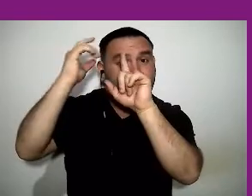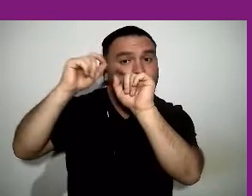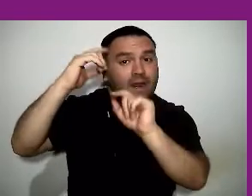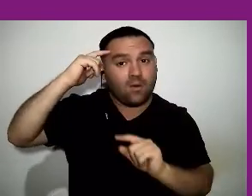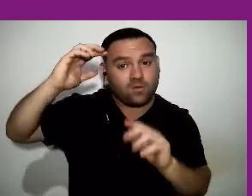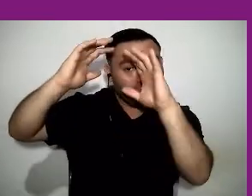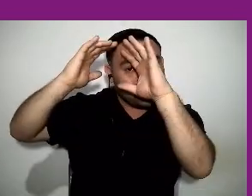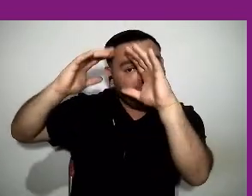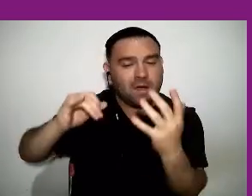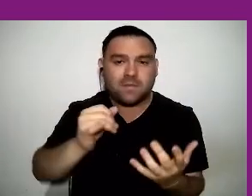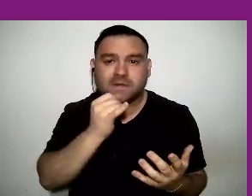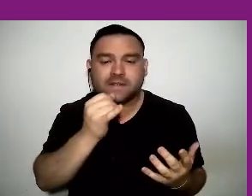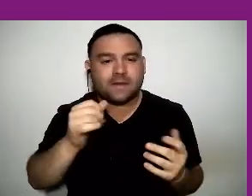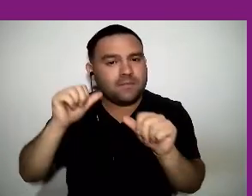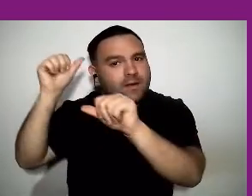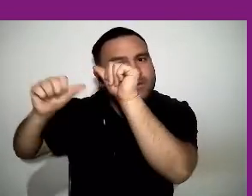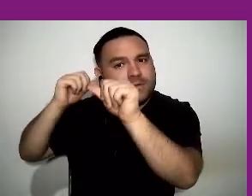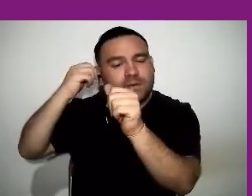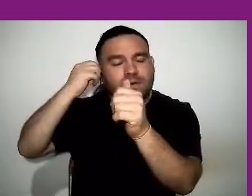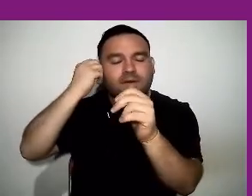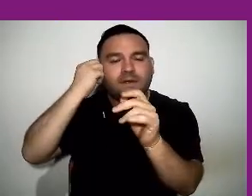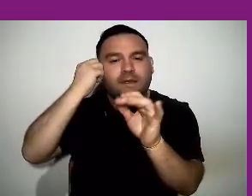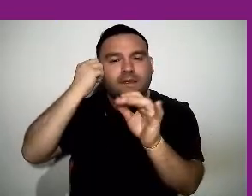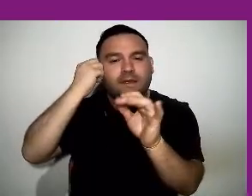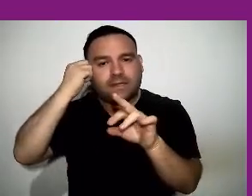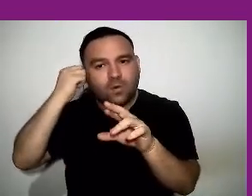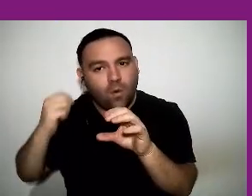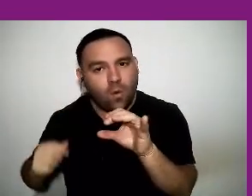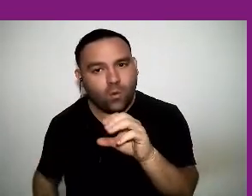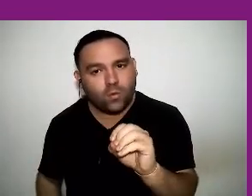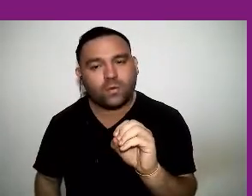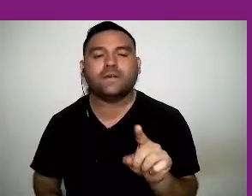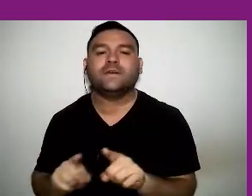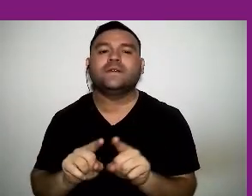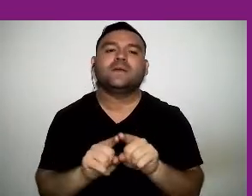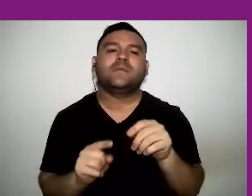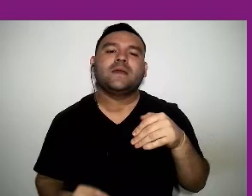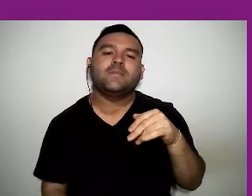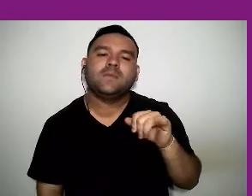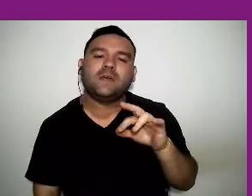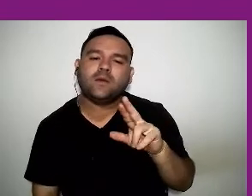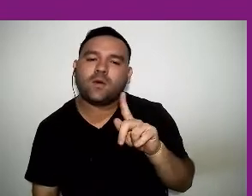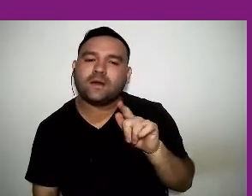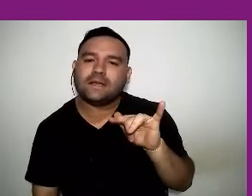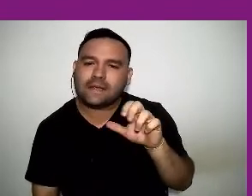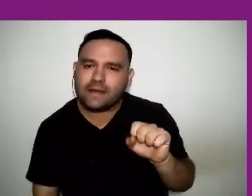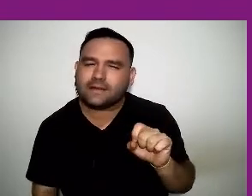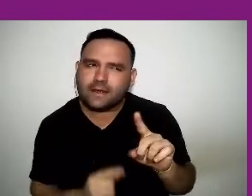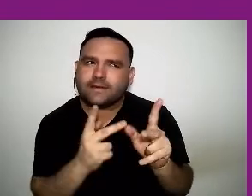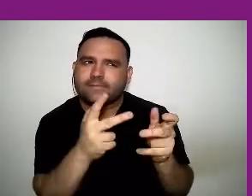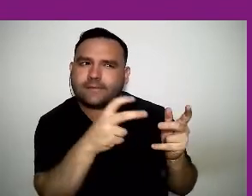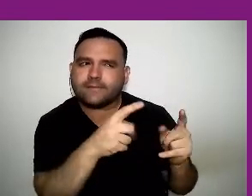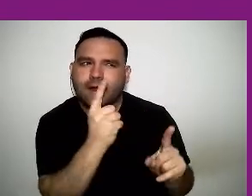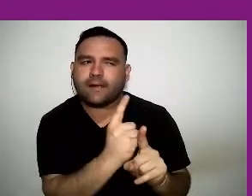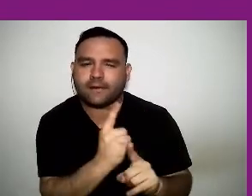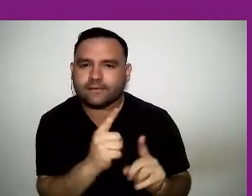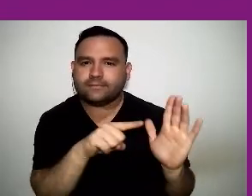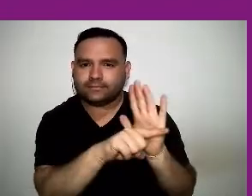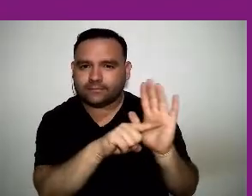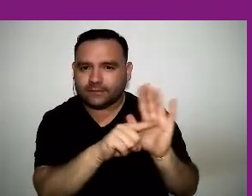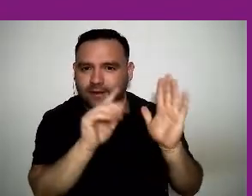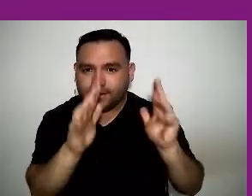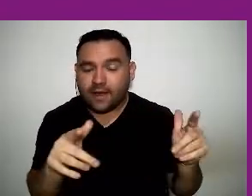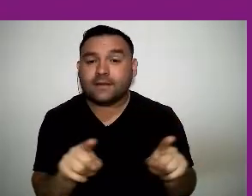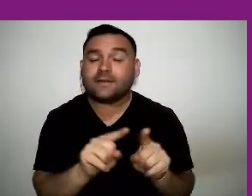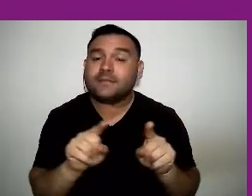cérebro, como alterações inflamatórias, alterações microgliais, que foram muito frequentemente observadas.